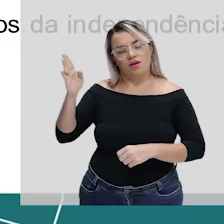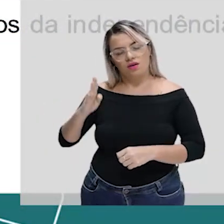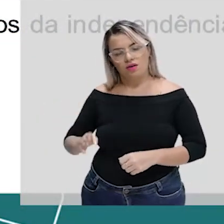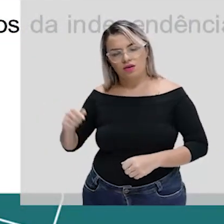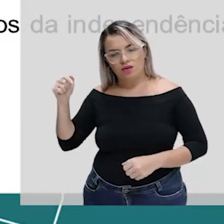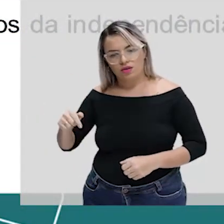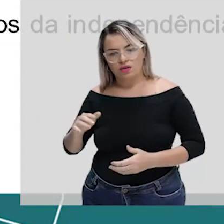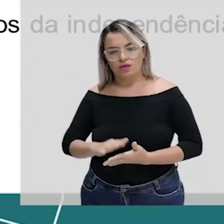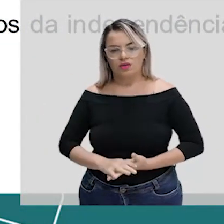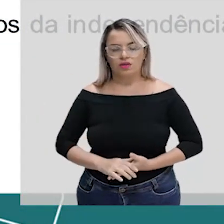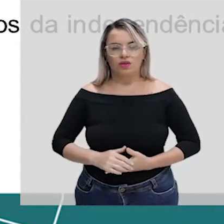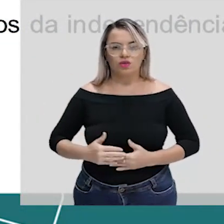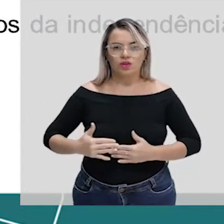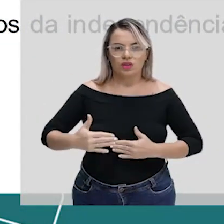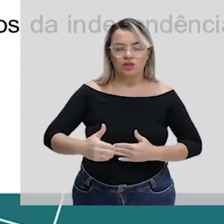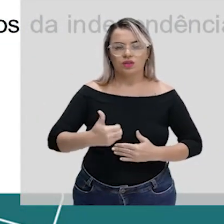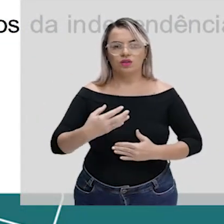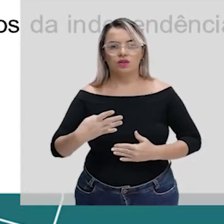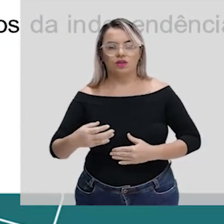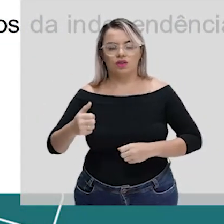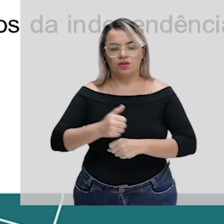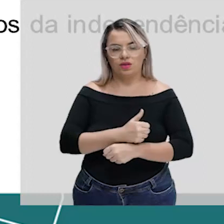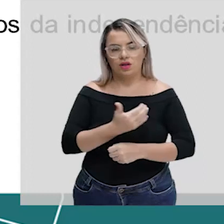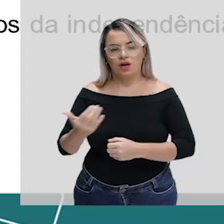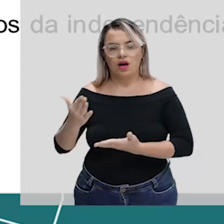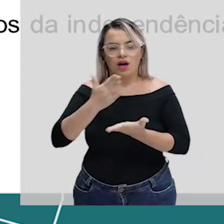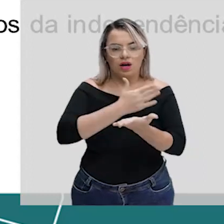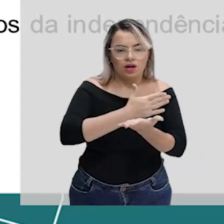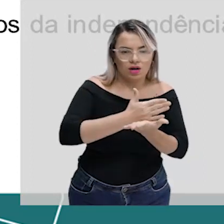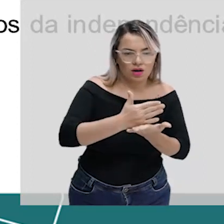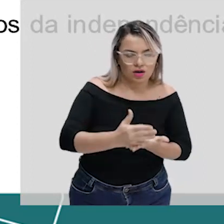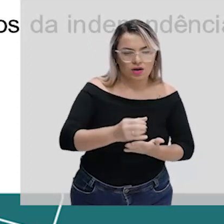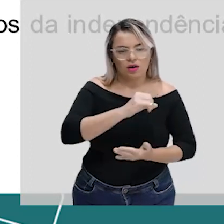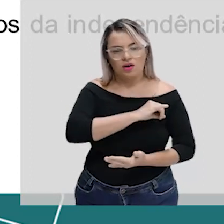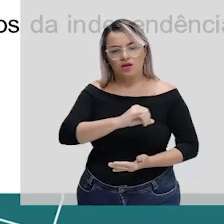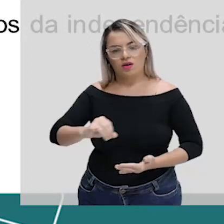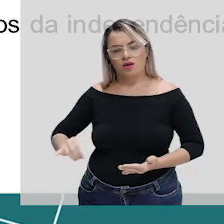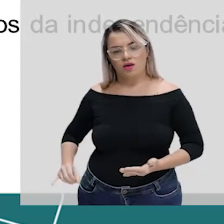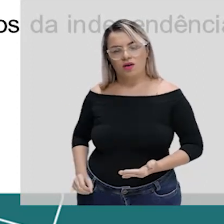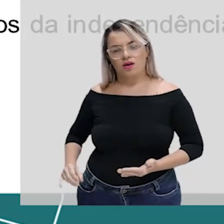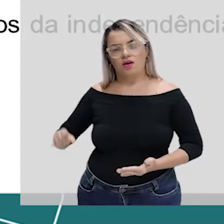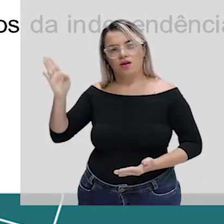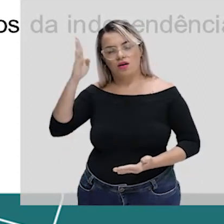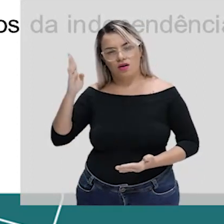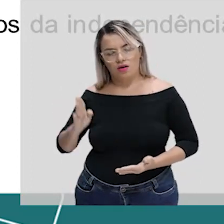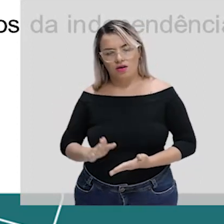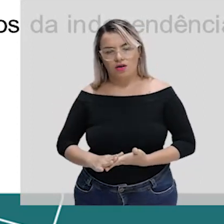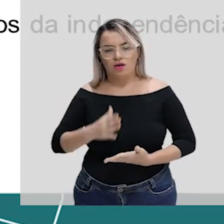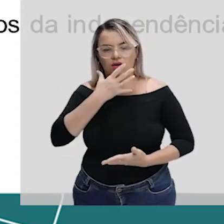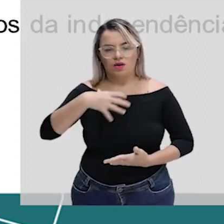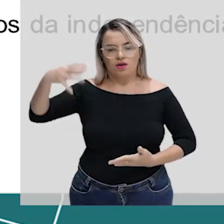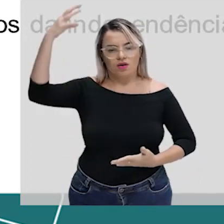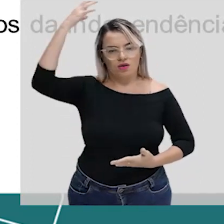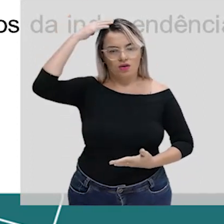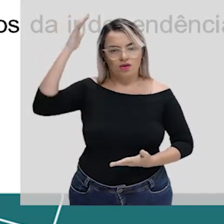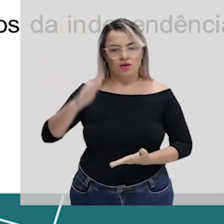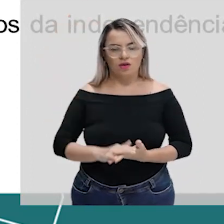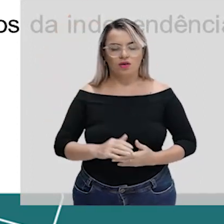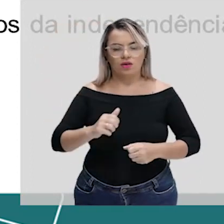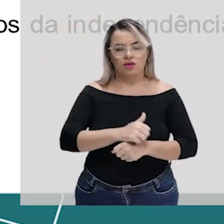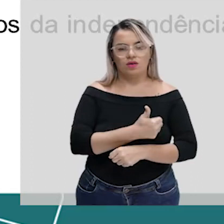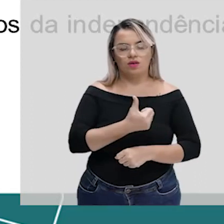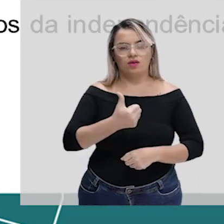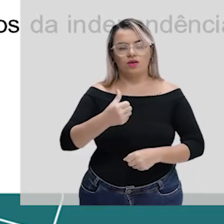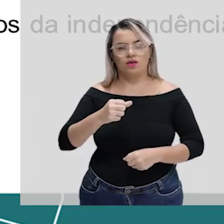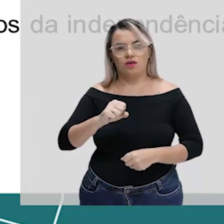E aí começa o chamado período imperial brasileiro, a partir de 1822. A família real retorna para